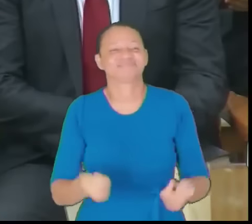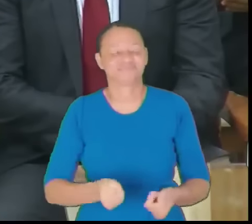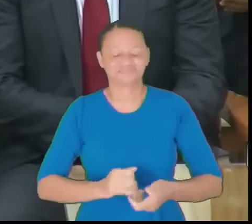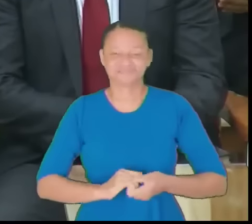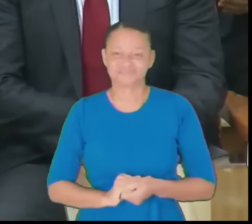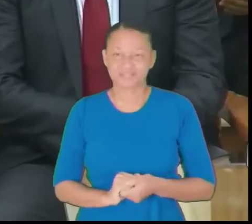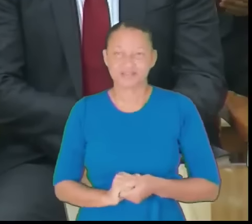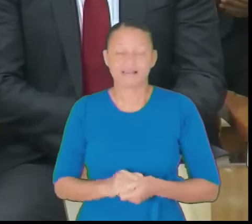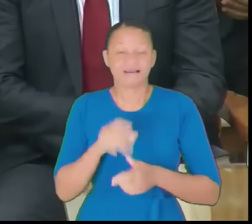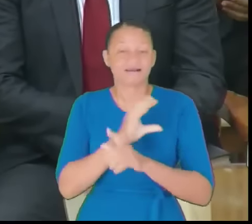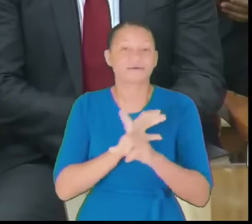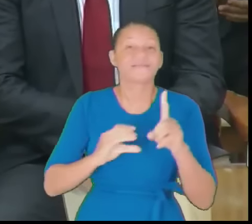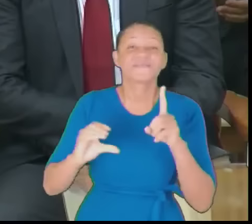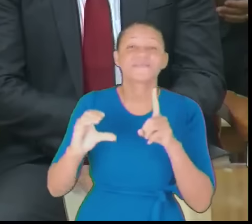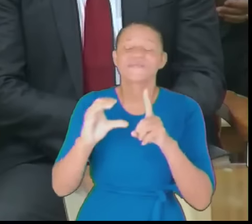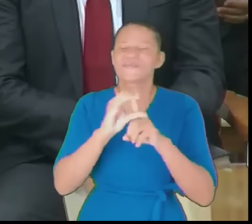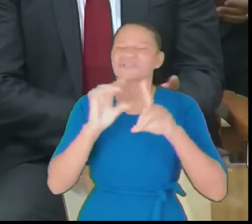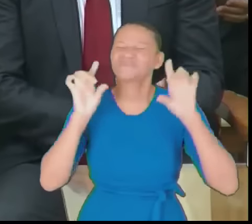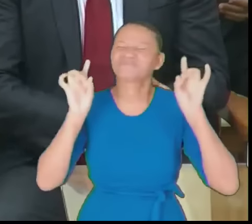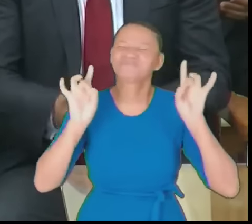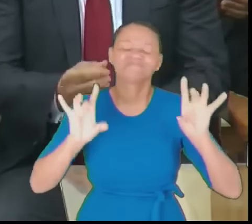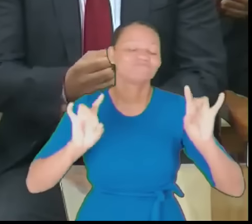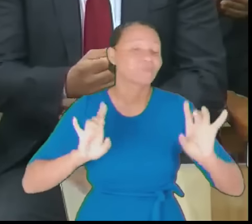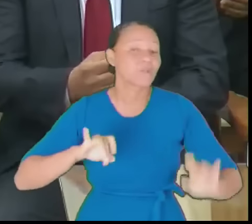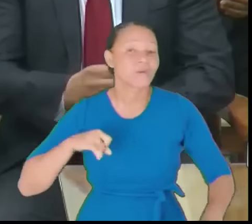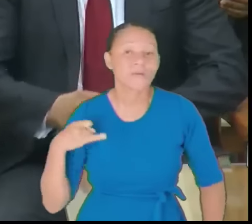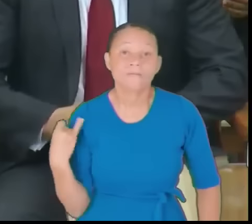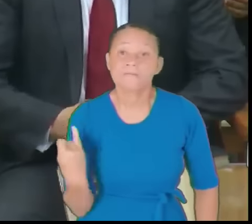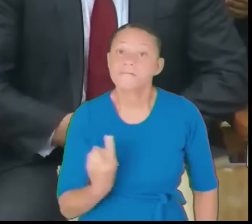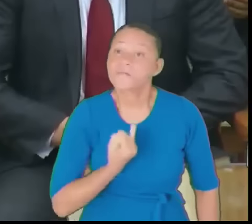Este culto para mim é preciosíssimo.